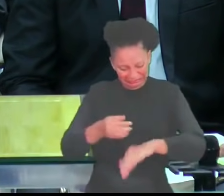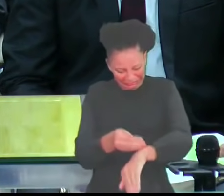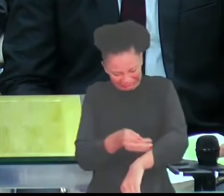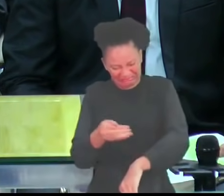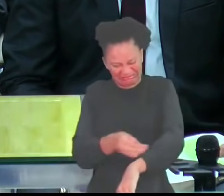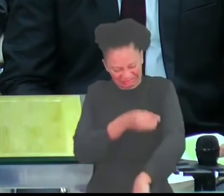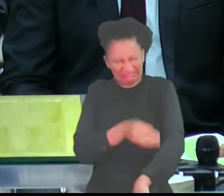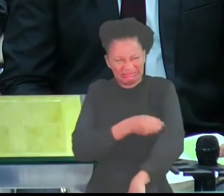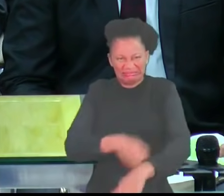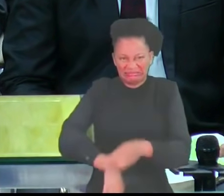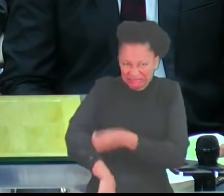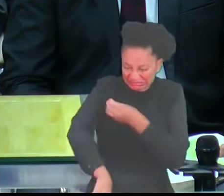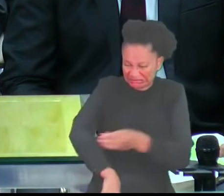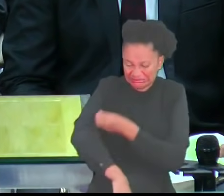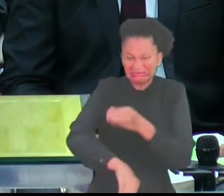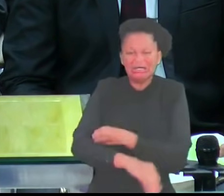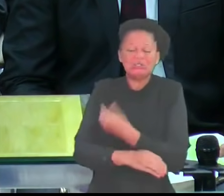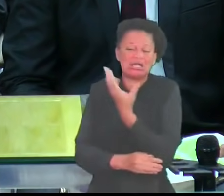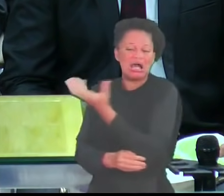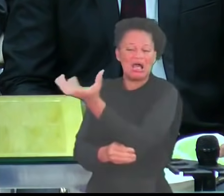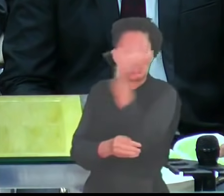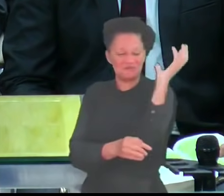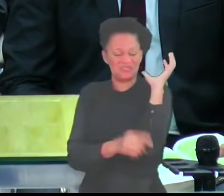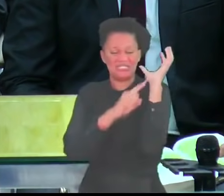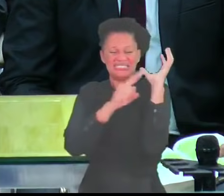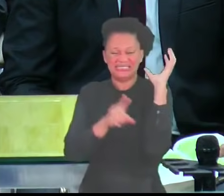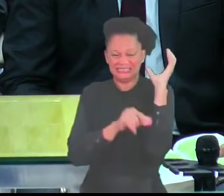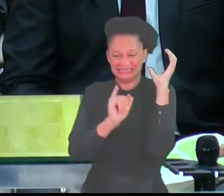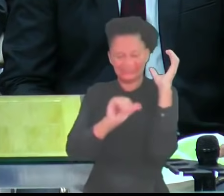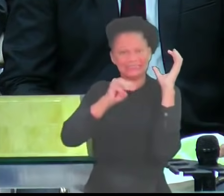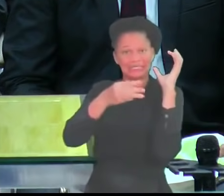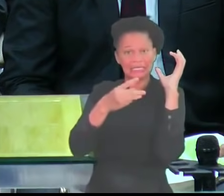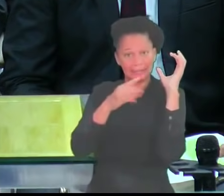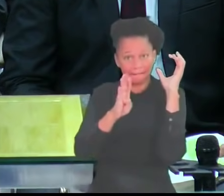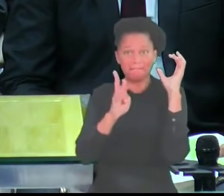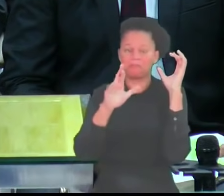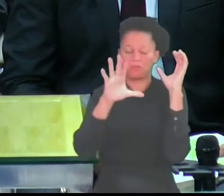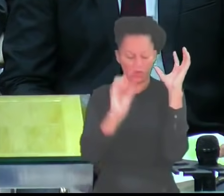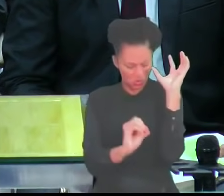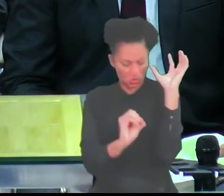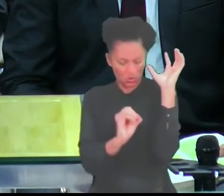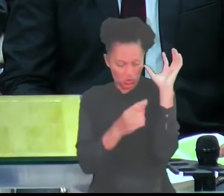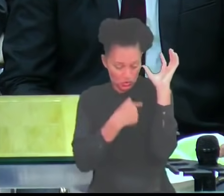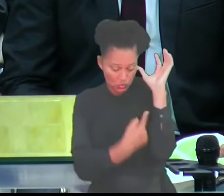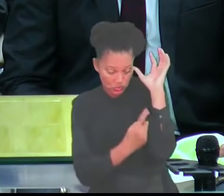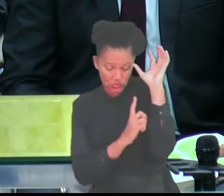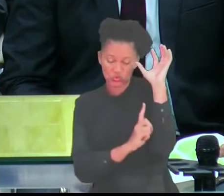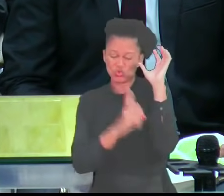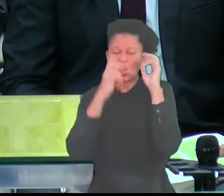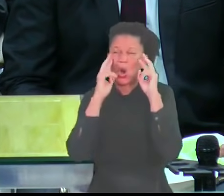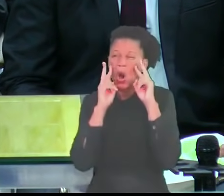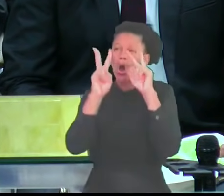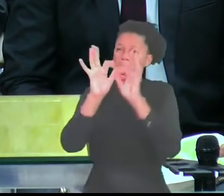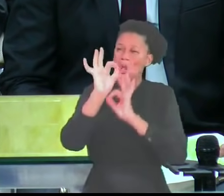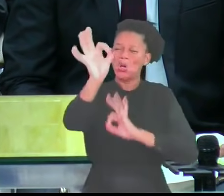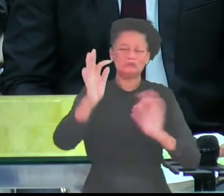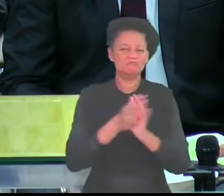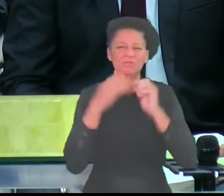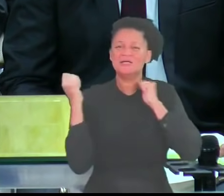sei se ele estava debaixo de um zimbro. Eu não sei, eu só sei que ele olha de longe. Aleluia!